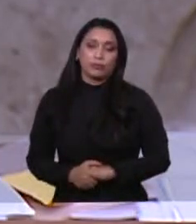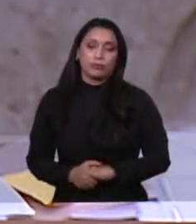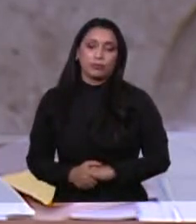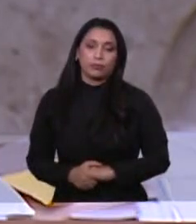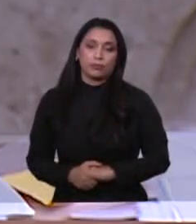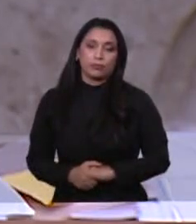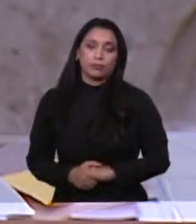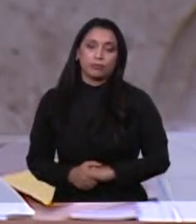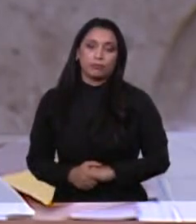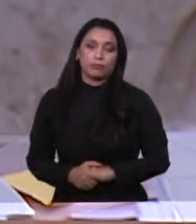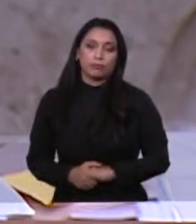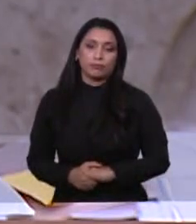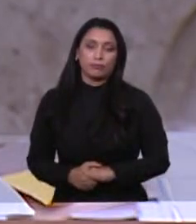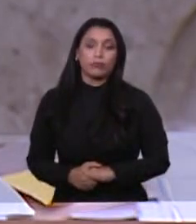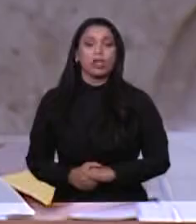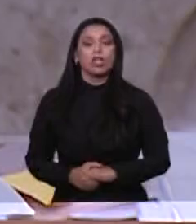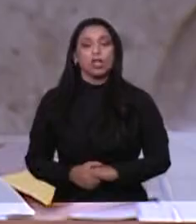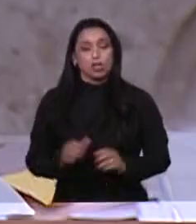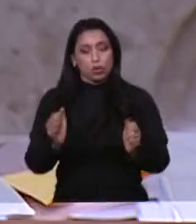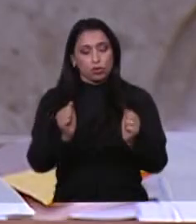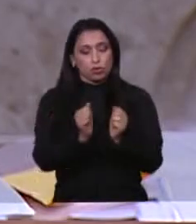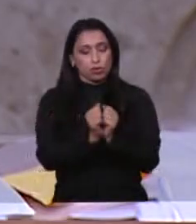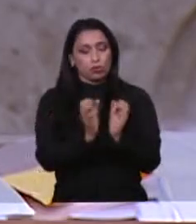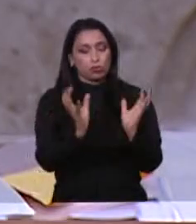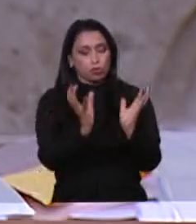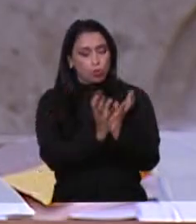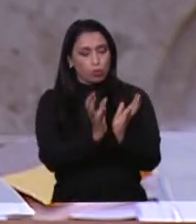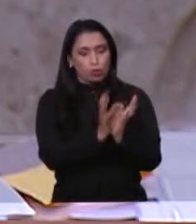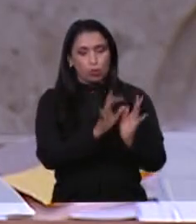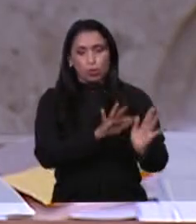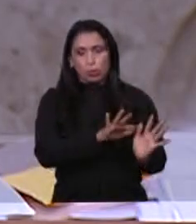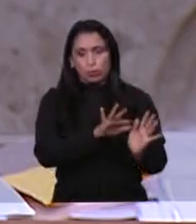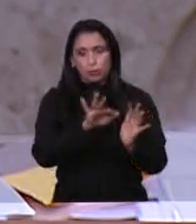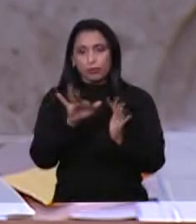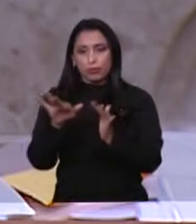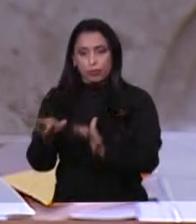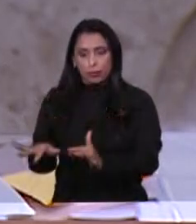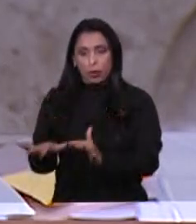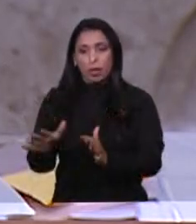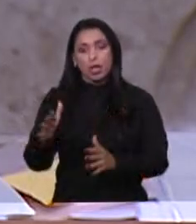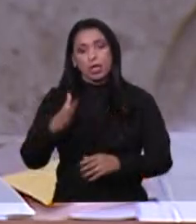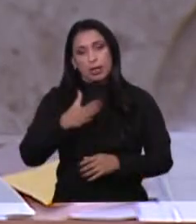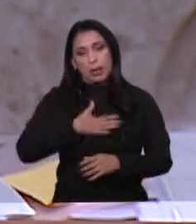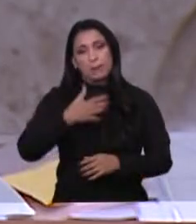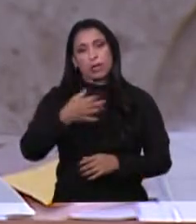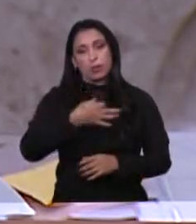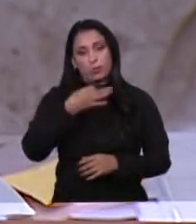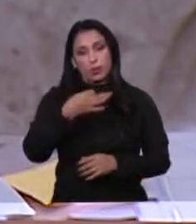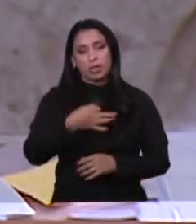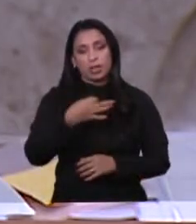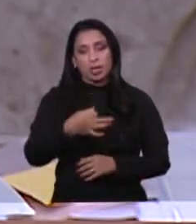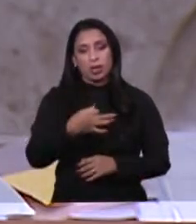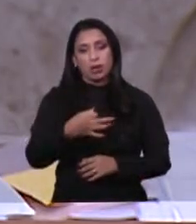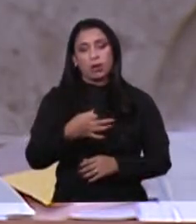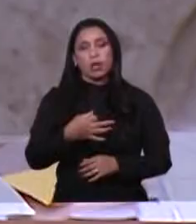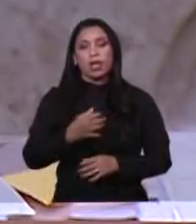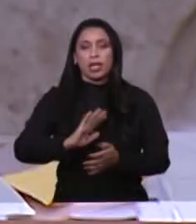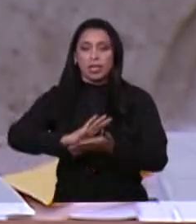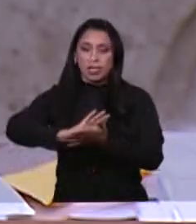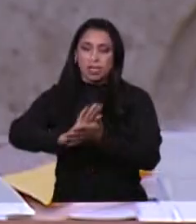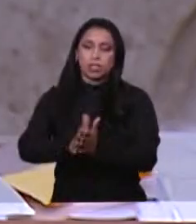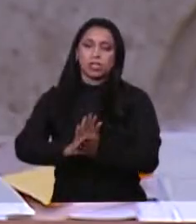e tentou, com essa turba, repito, e com esse tipo de conduta, na minha visão, tentou abolir o